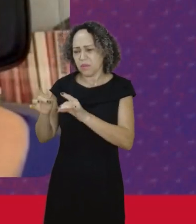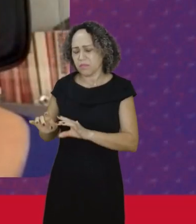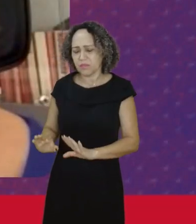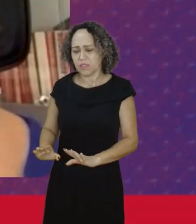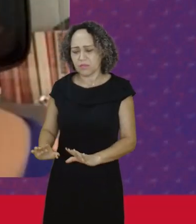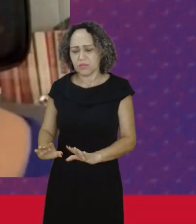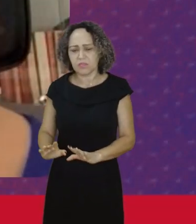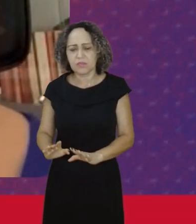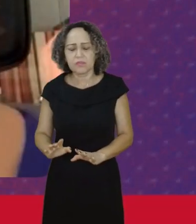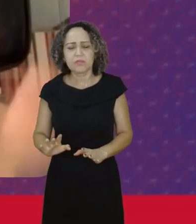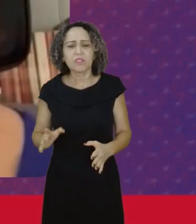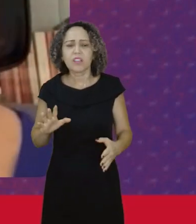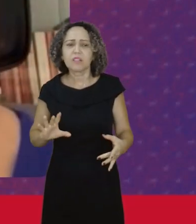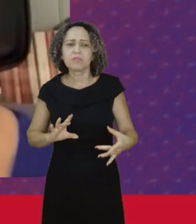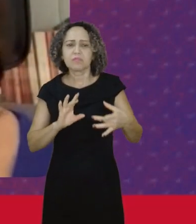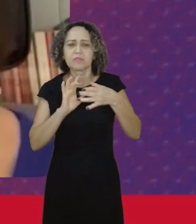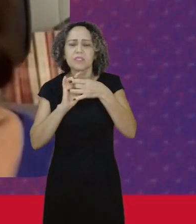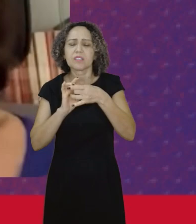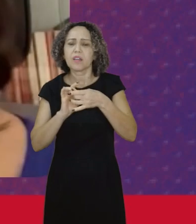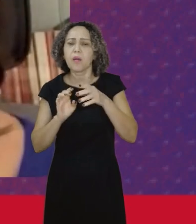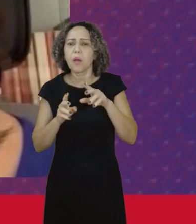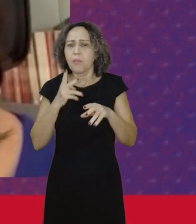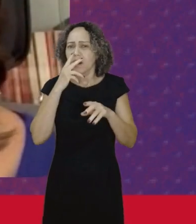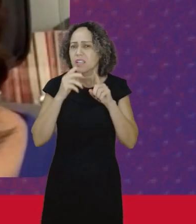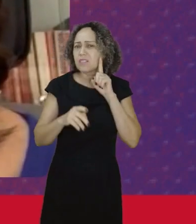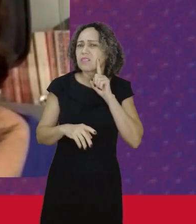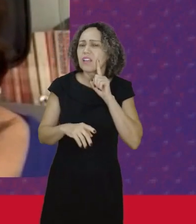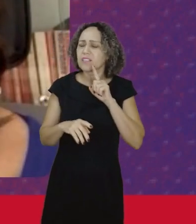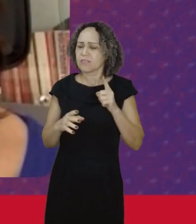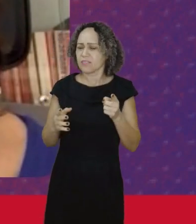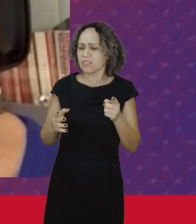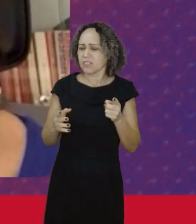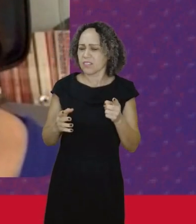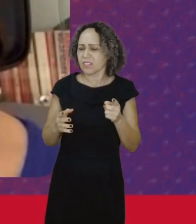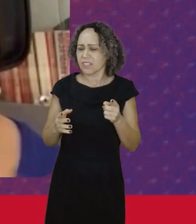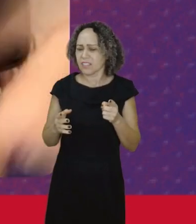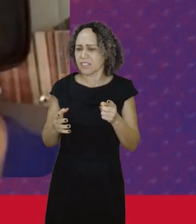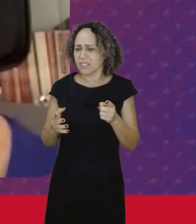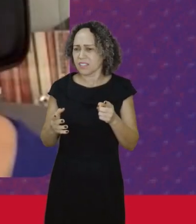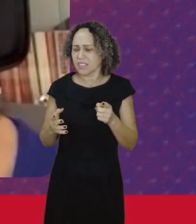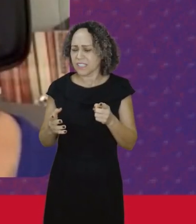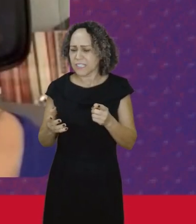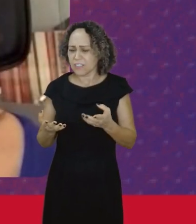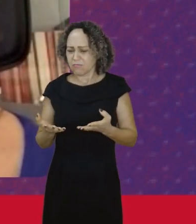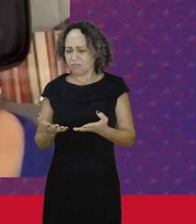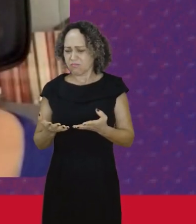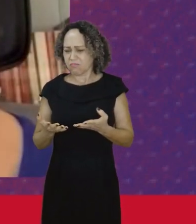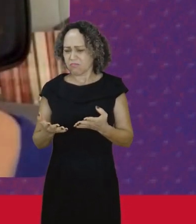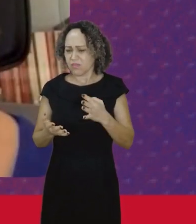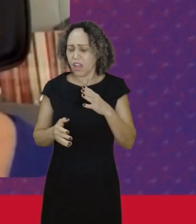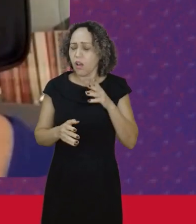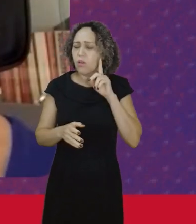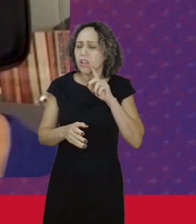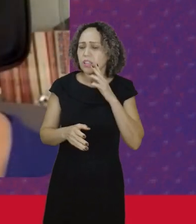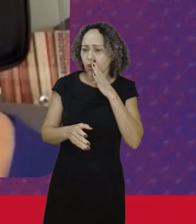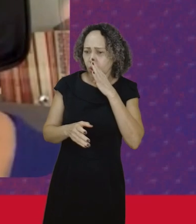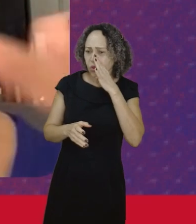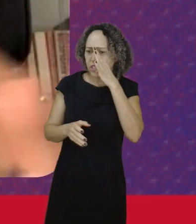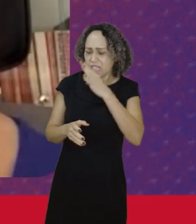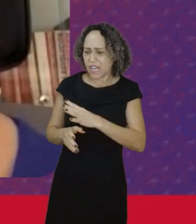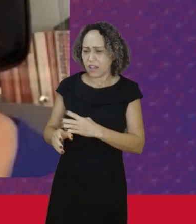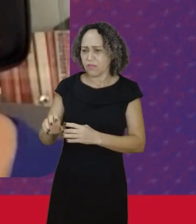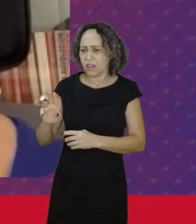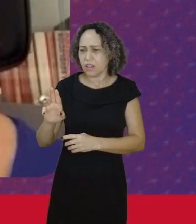com vocês. Por quê? É como se os Estados Unidos não tivessem objetivos expansionistas. Ele acusava a União Soviética de